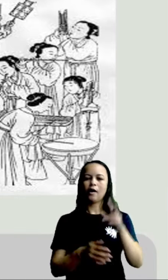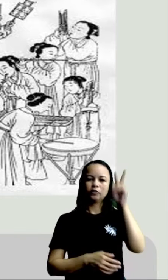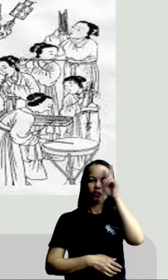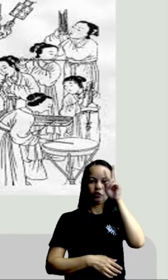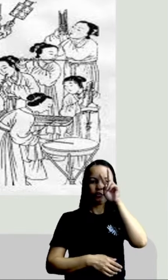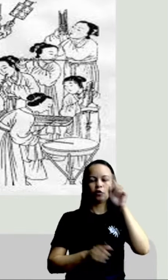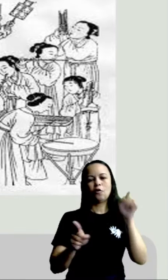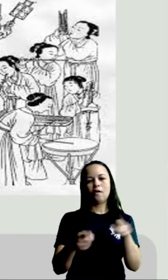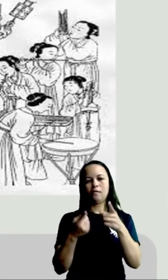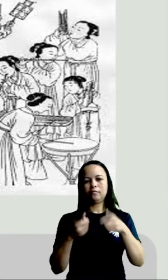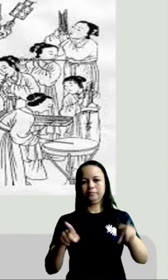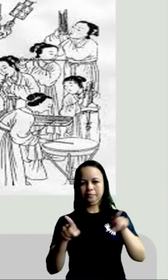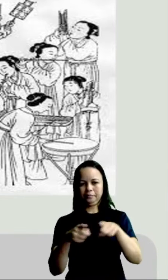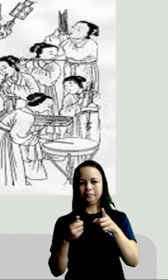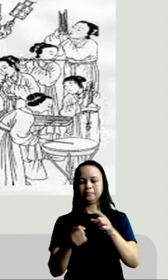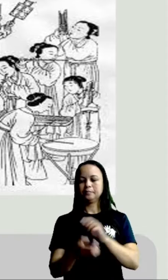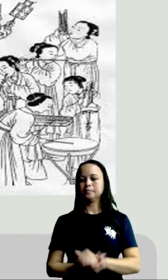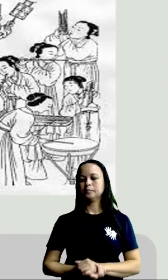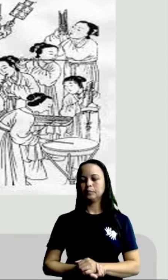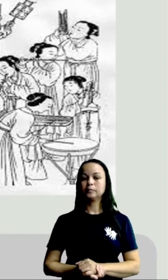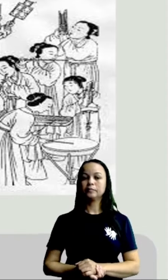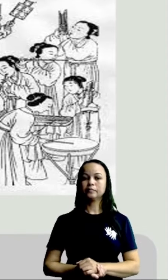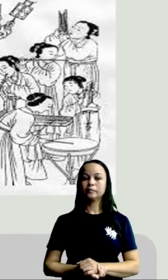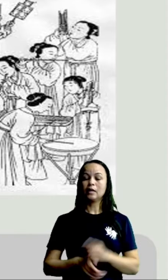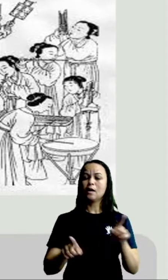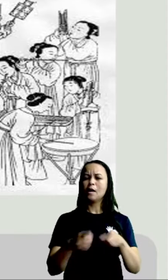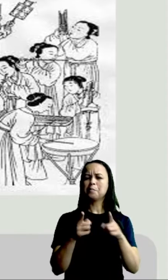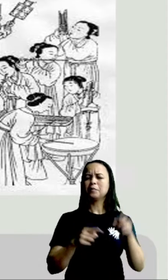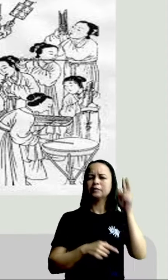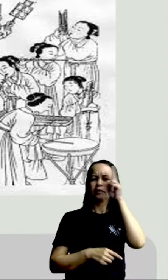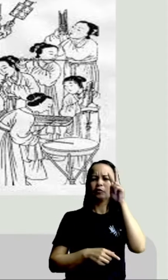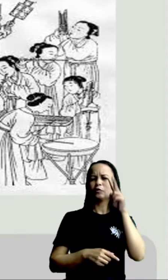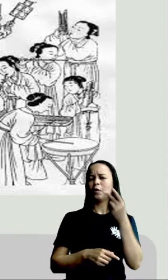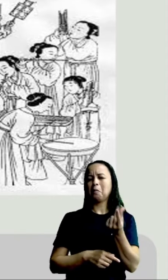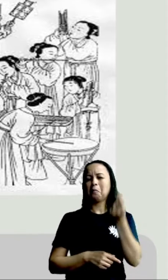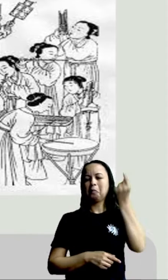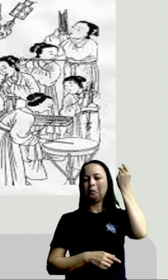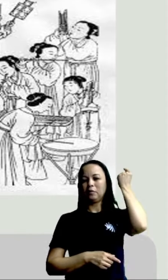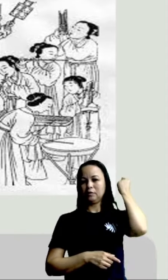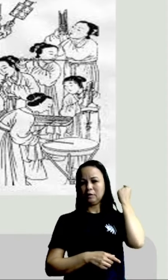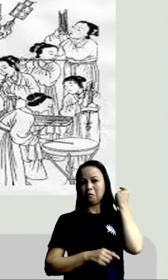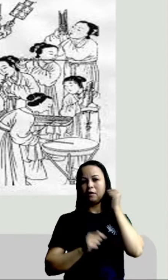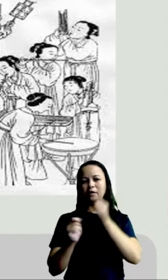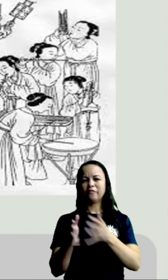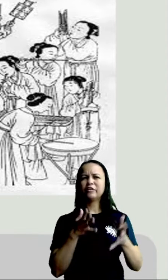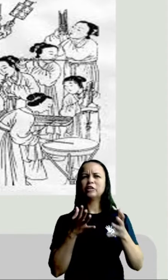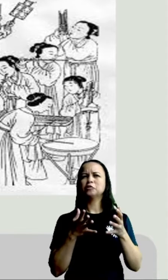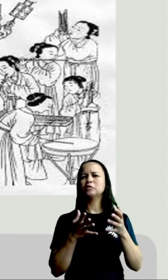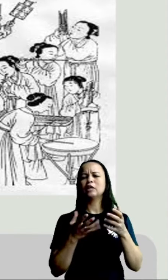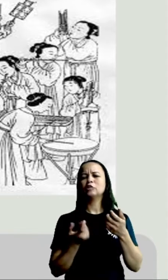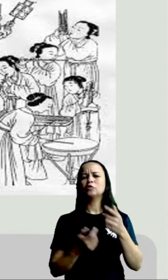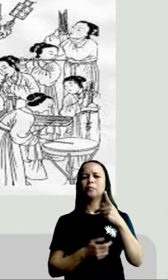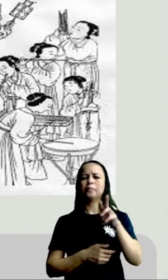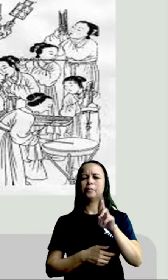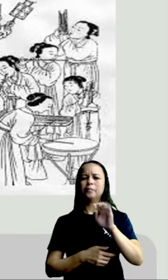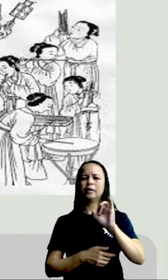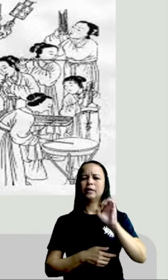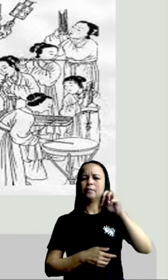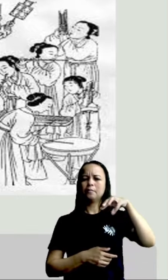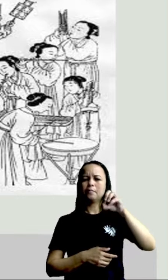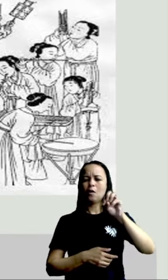da música vamos já a história da música é muito antiga viste o que desde os primórdios